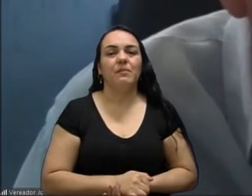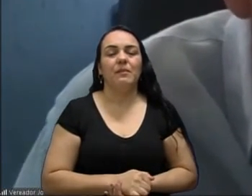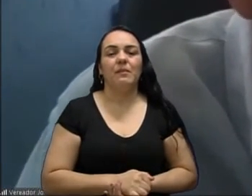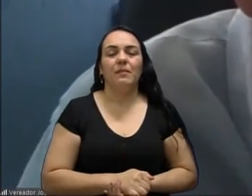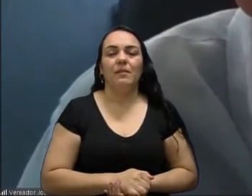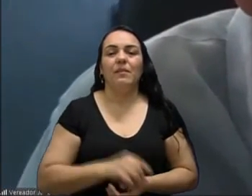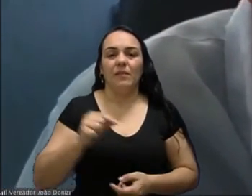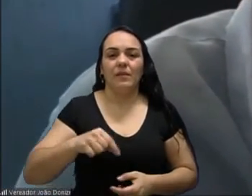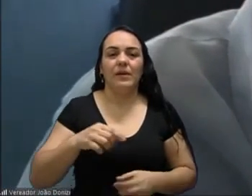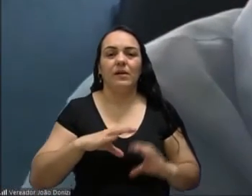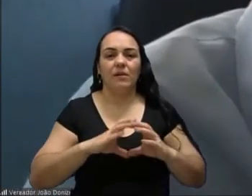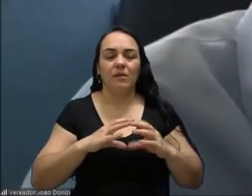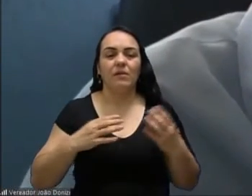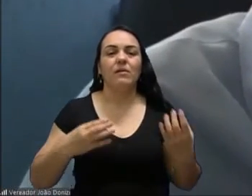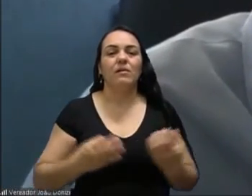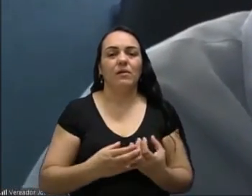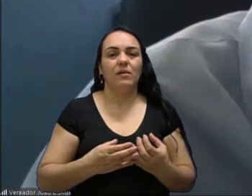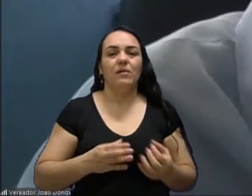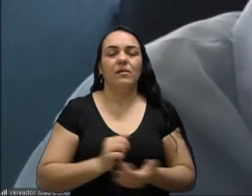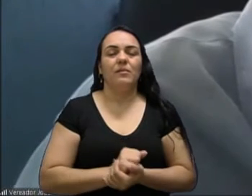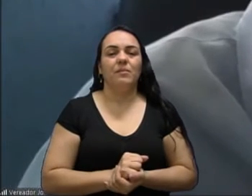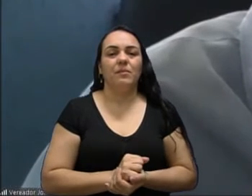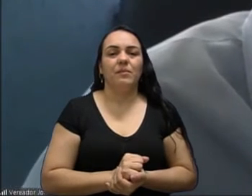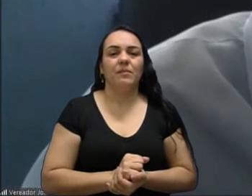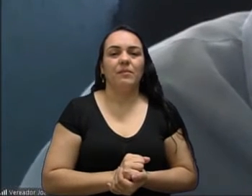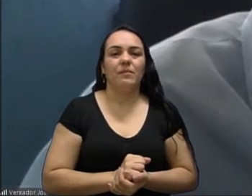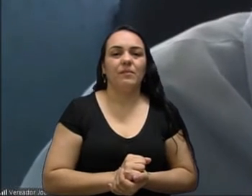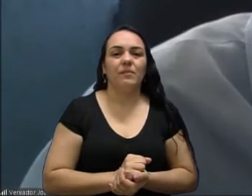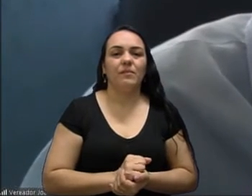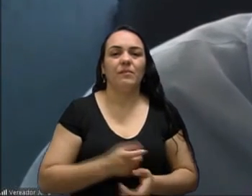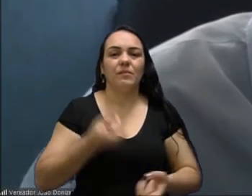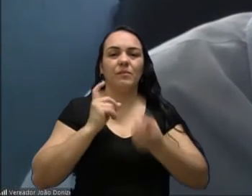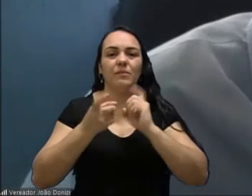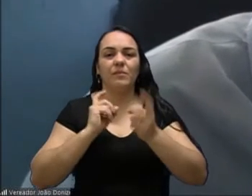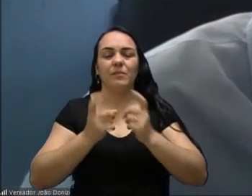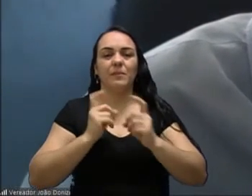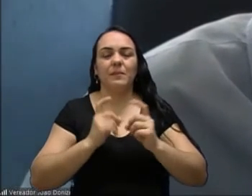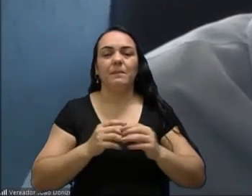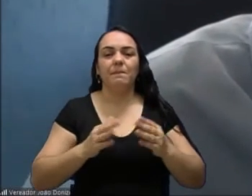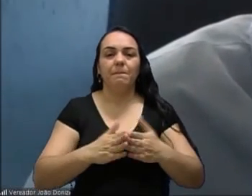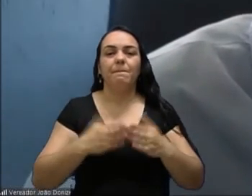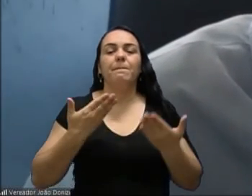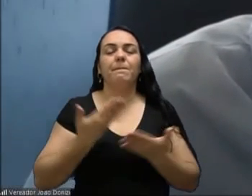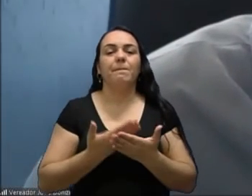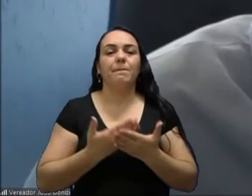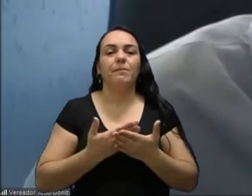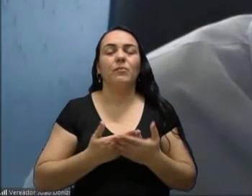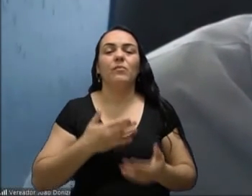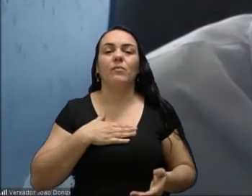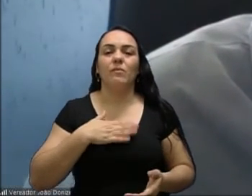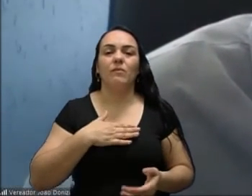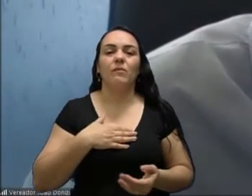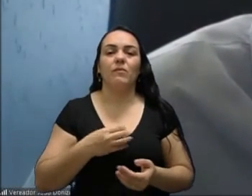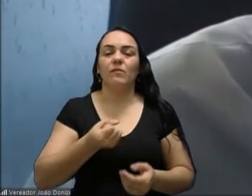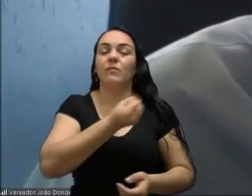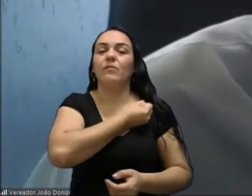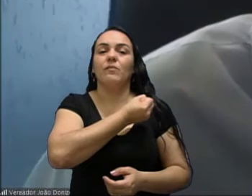aprovado aqui na nossa na nossa sessão os requerimentos um requerimento de minha autoria de número